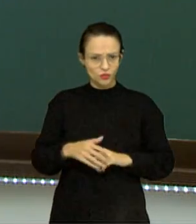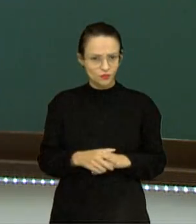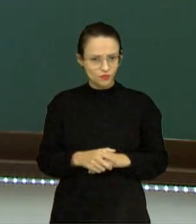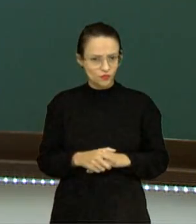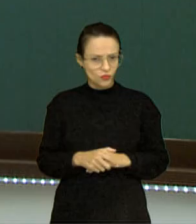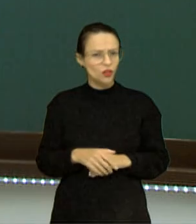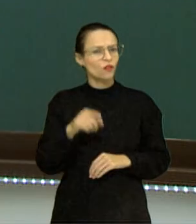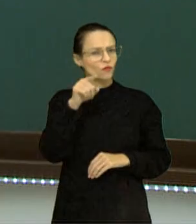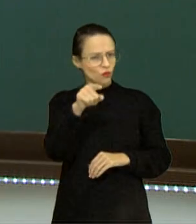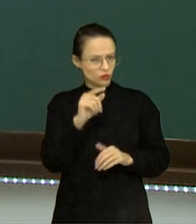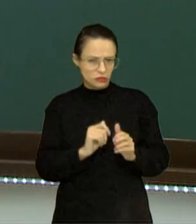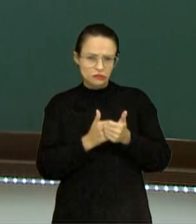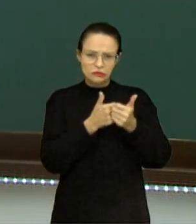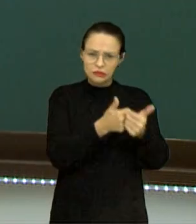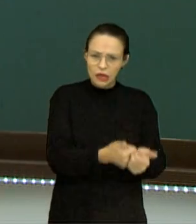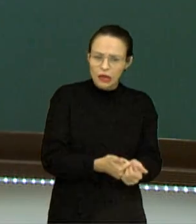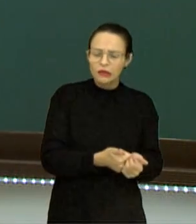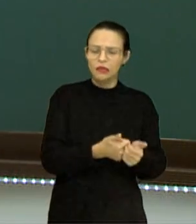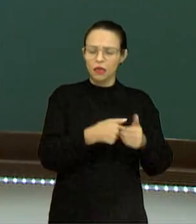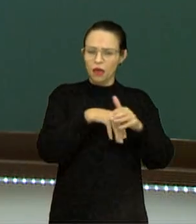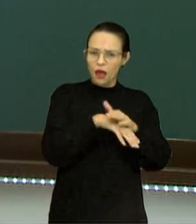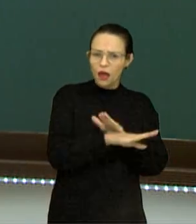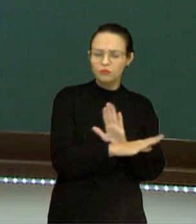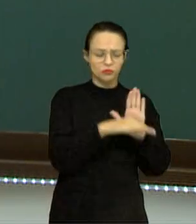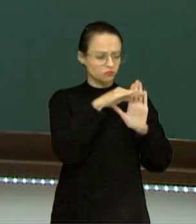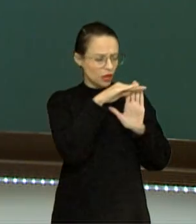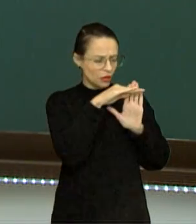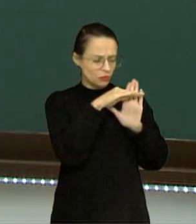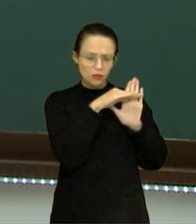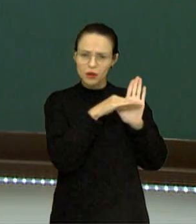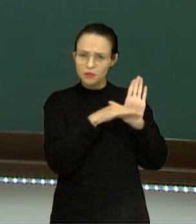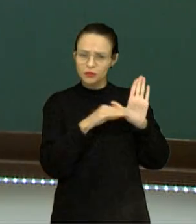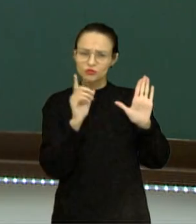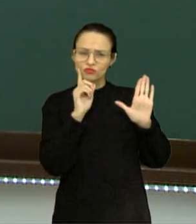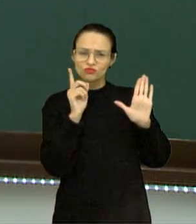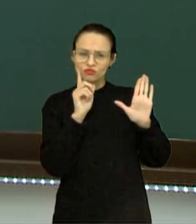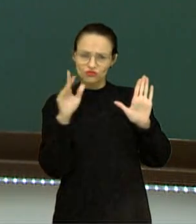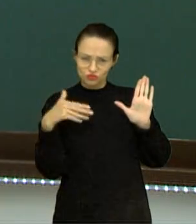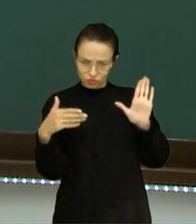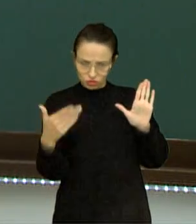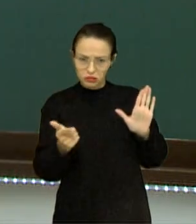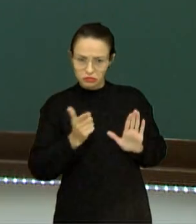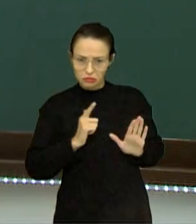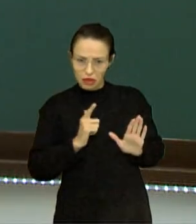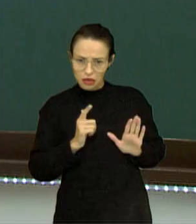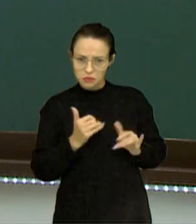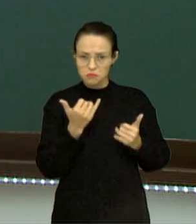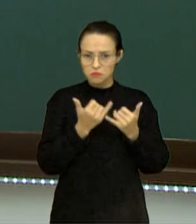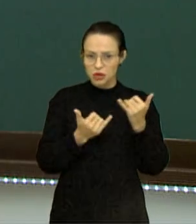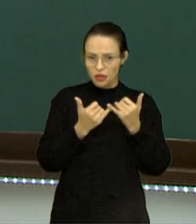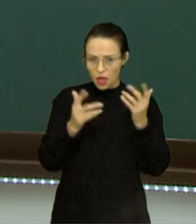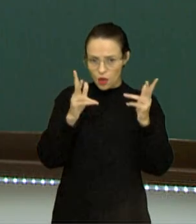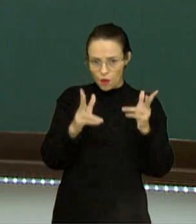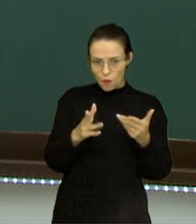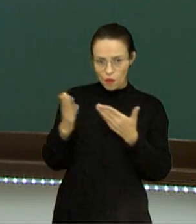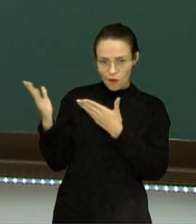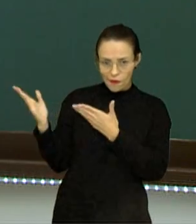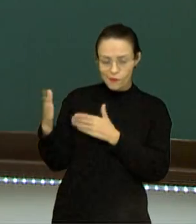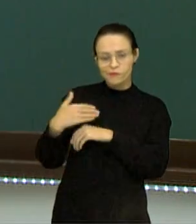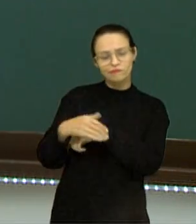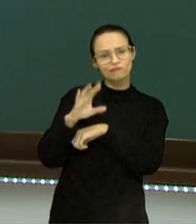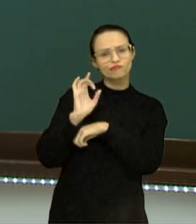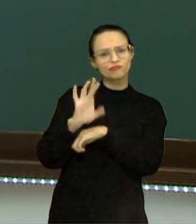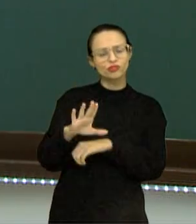segue hábitos? Você tem uma rotina aí no seu dia a dia com algo parecido com esses aqui, com essas